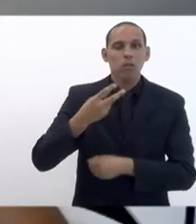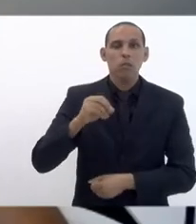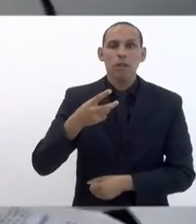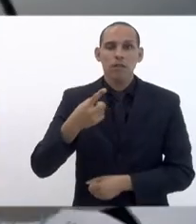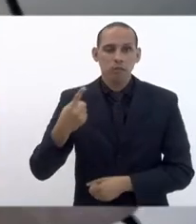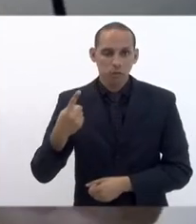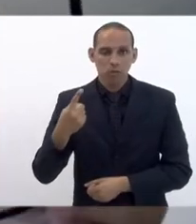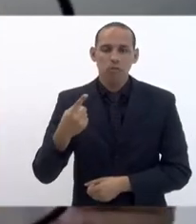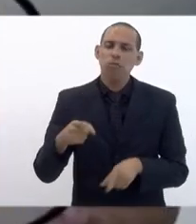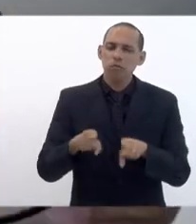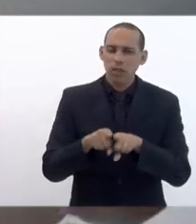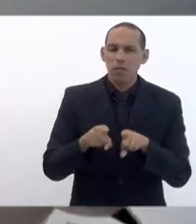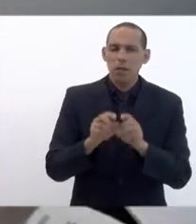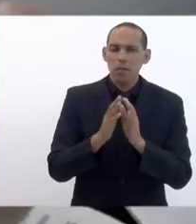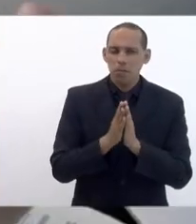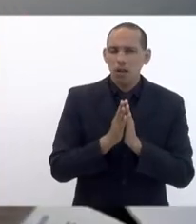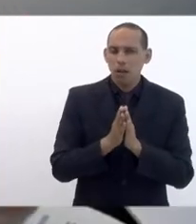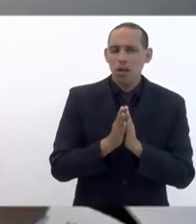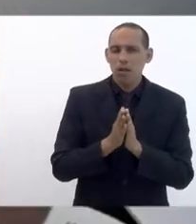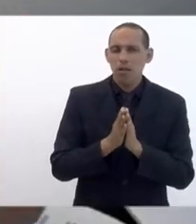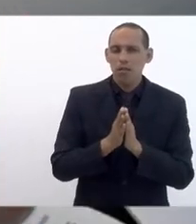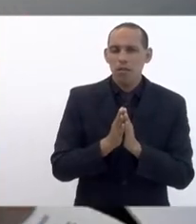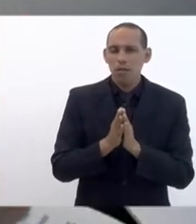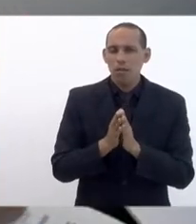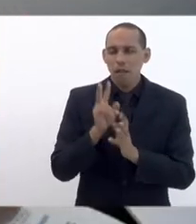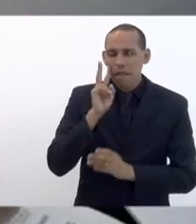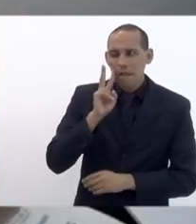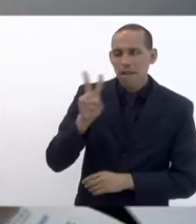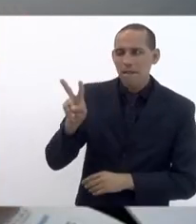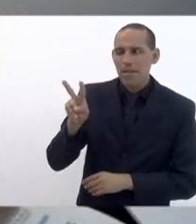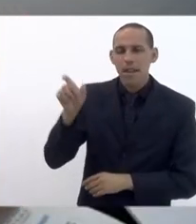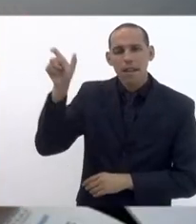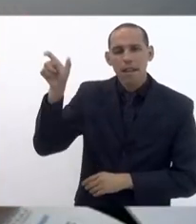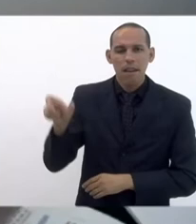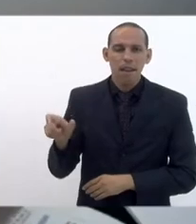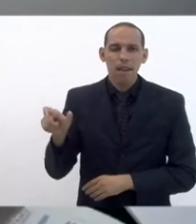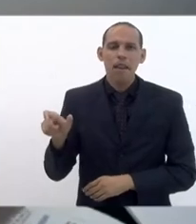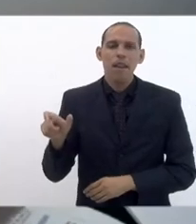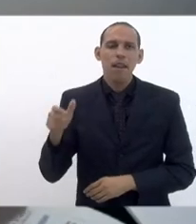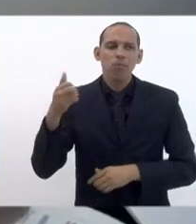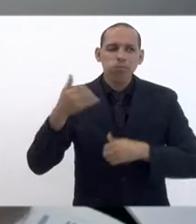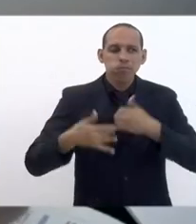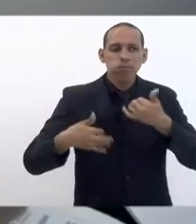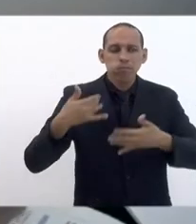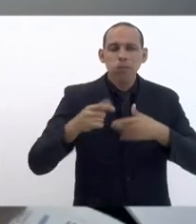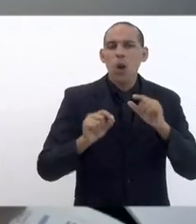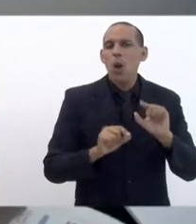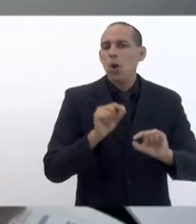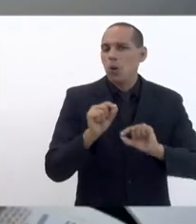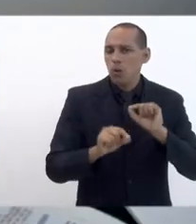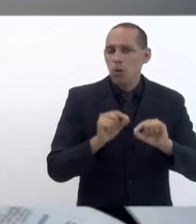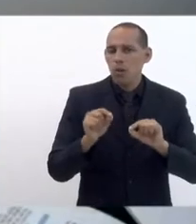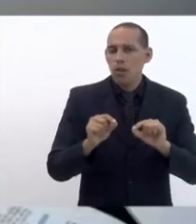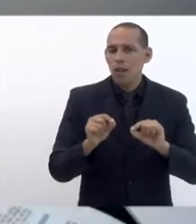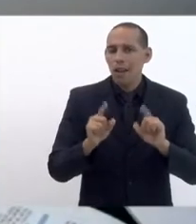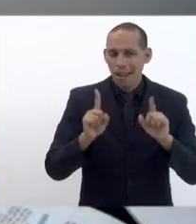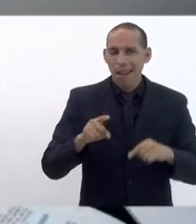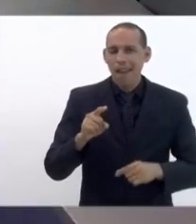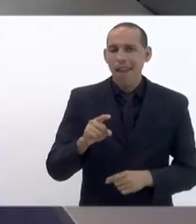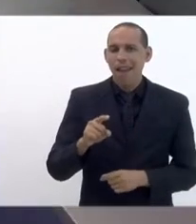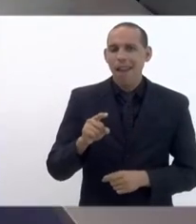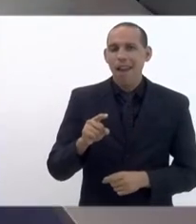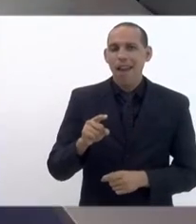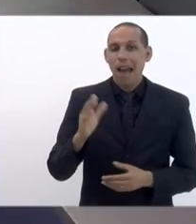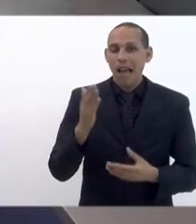Excelência pudesse também levar em conta os argumentos do ministro Barroso nesta ação direta de inconstitucionalidade.